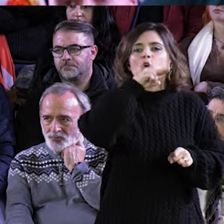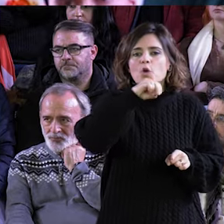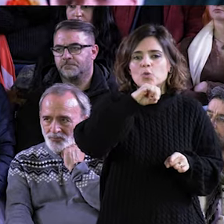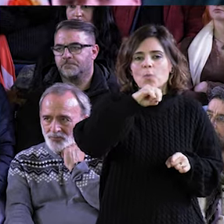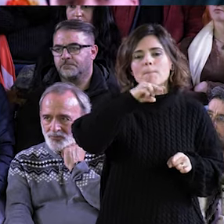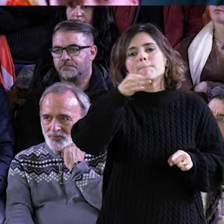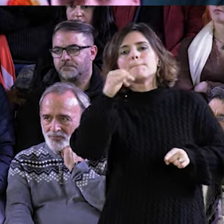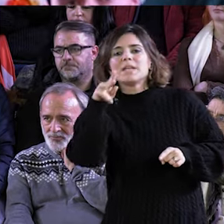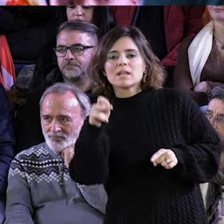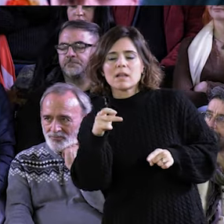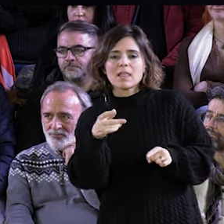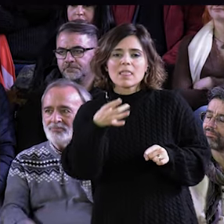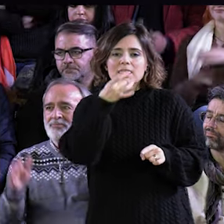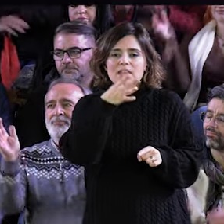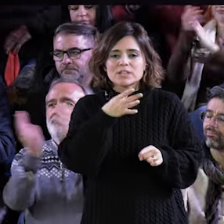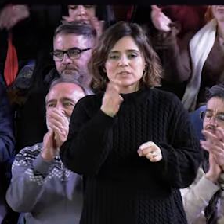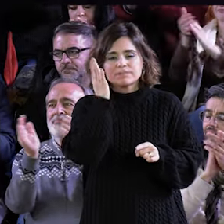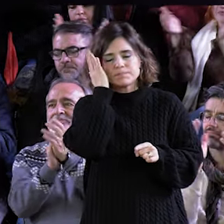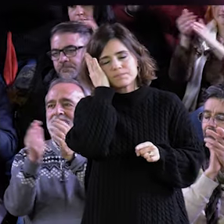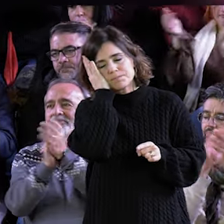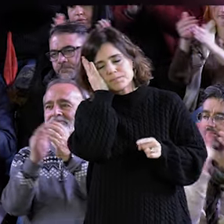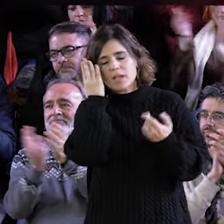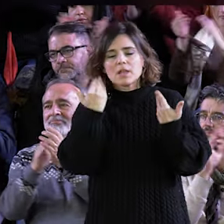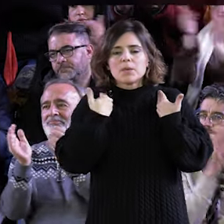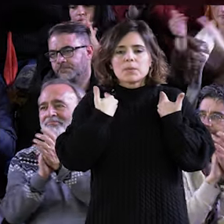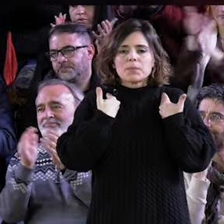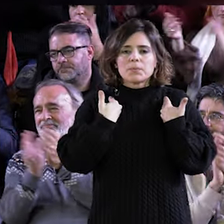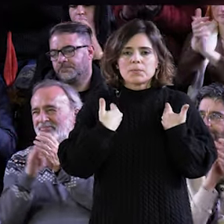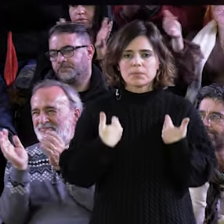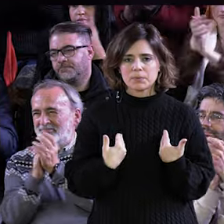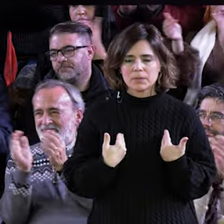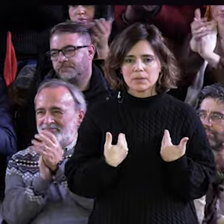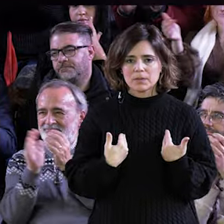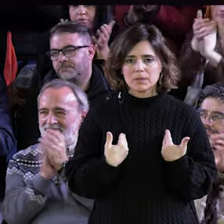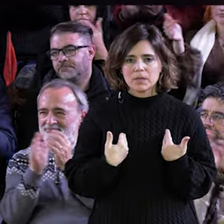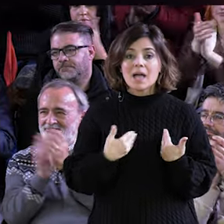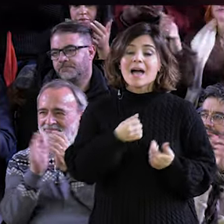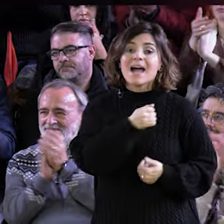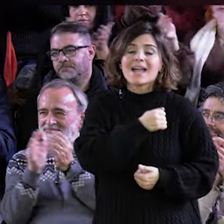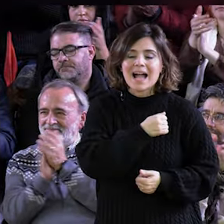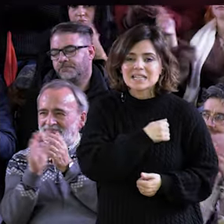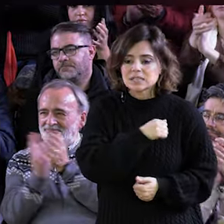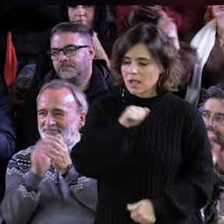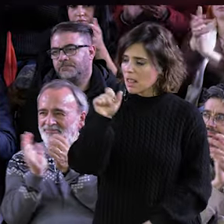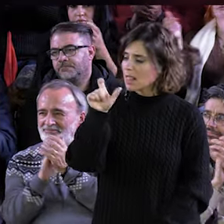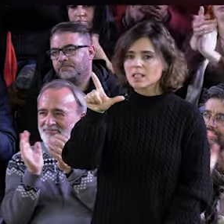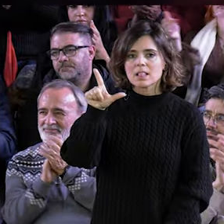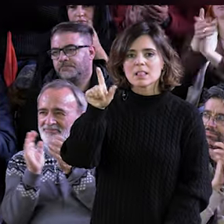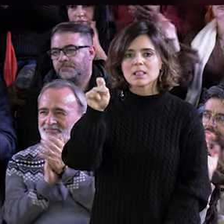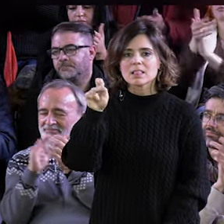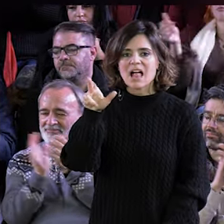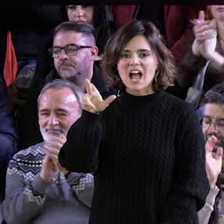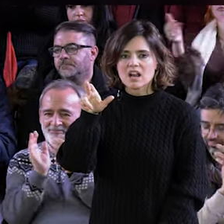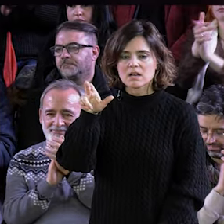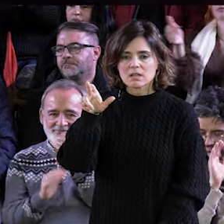onde pousar a cabeça. A casa, um lar, não pode ser